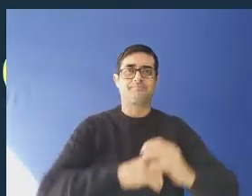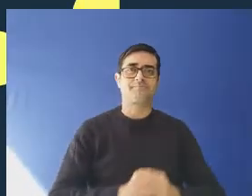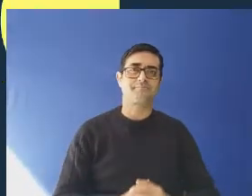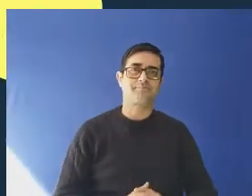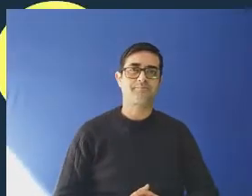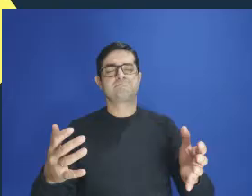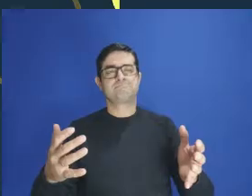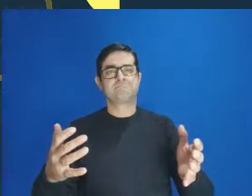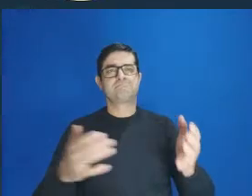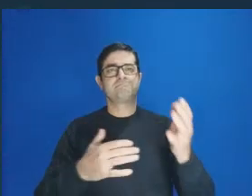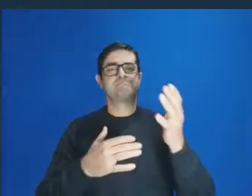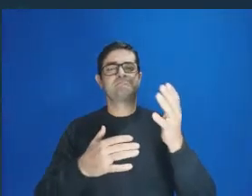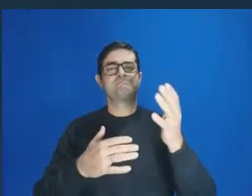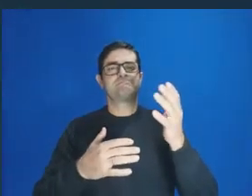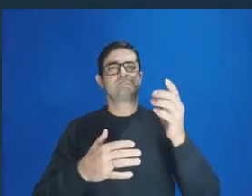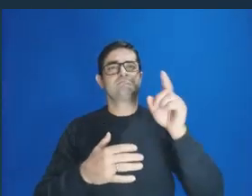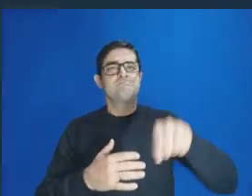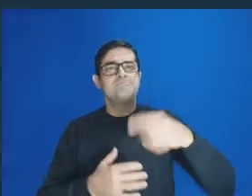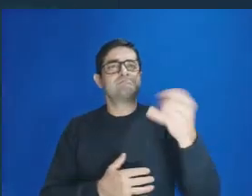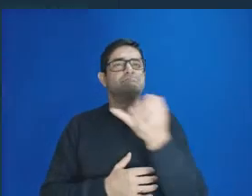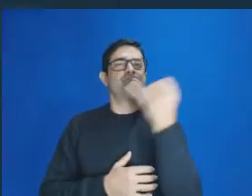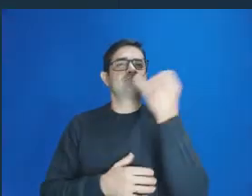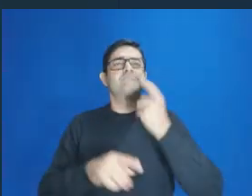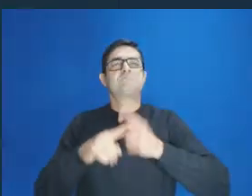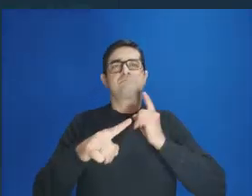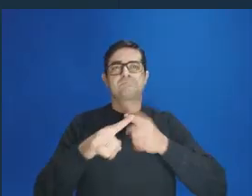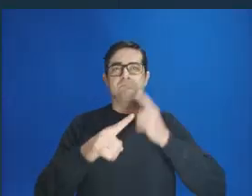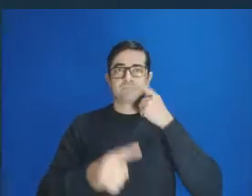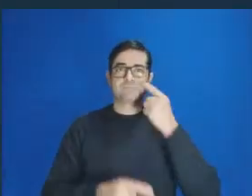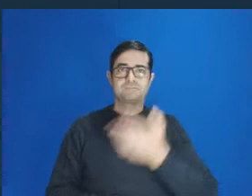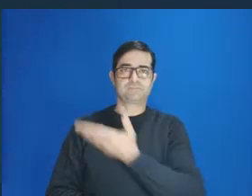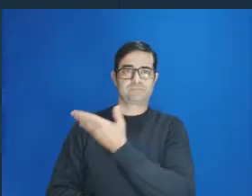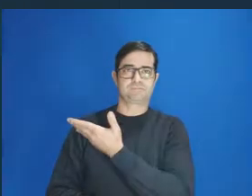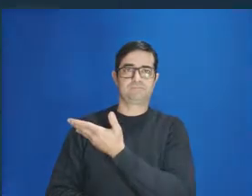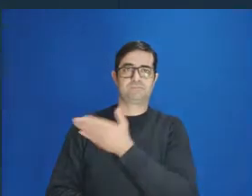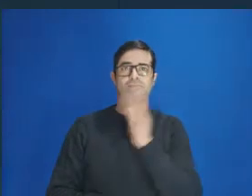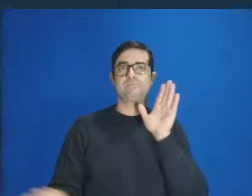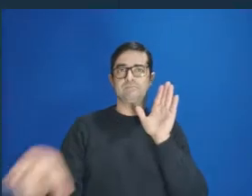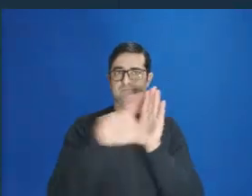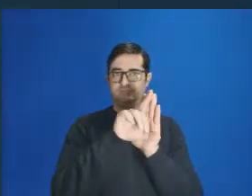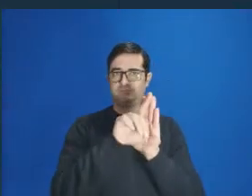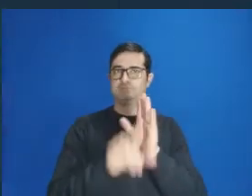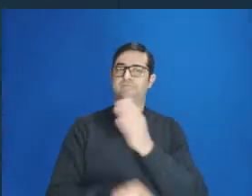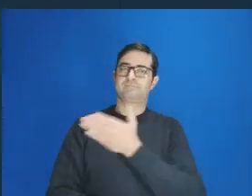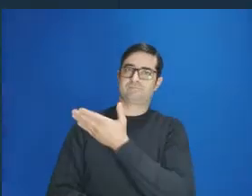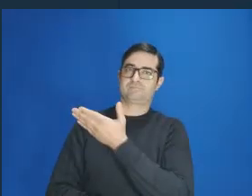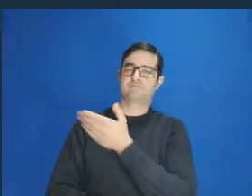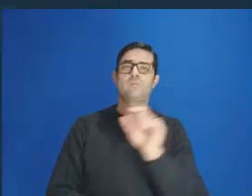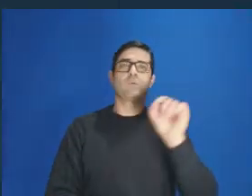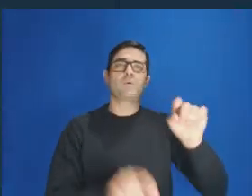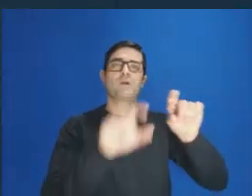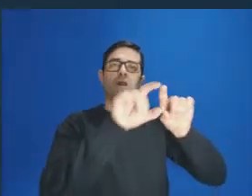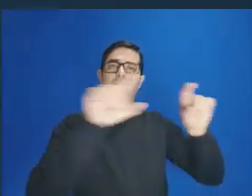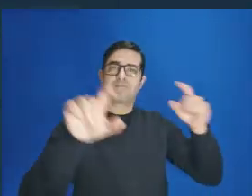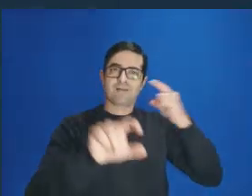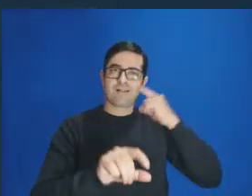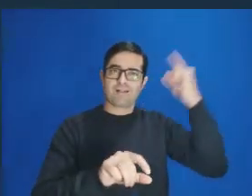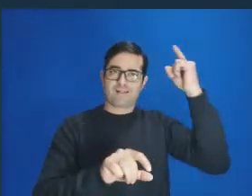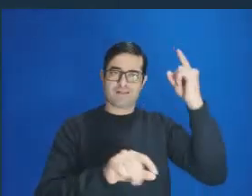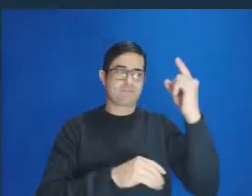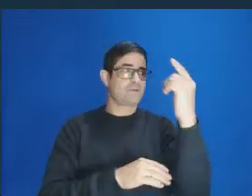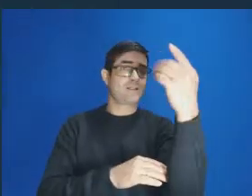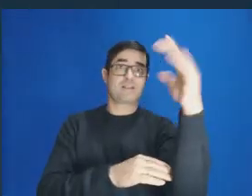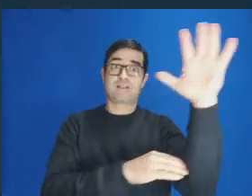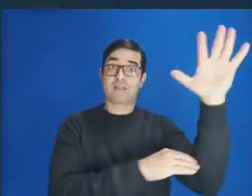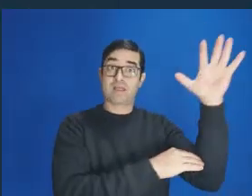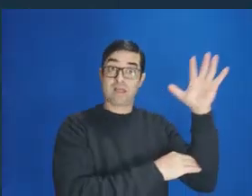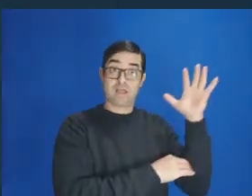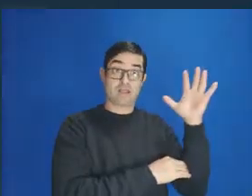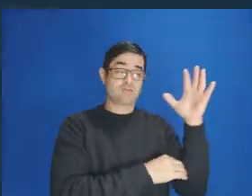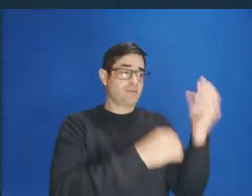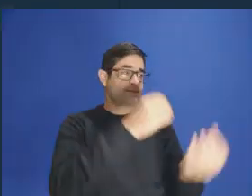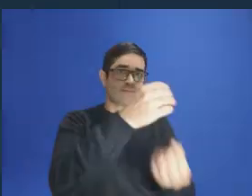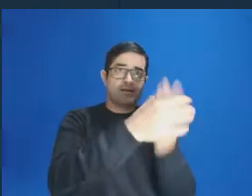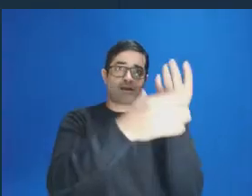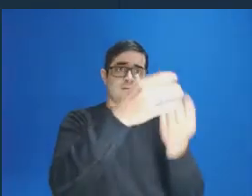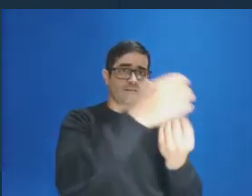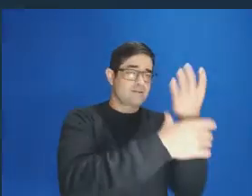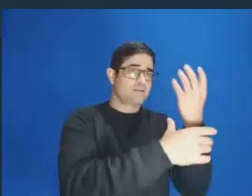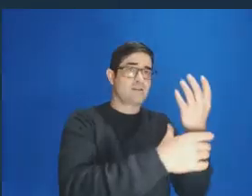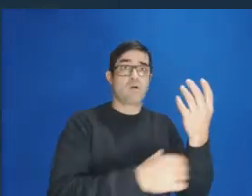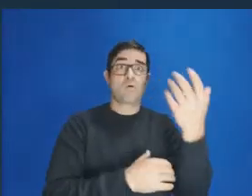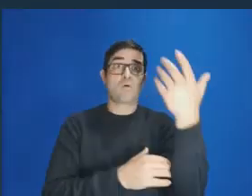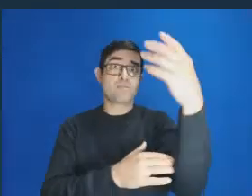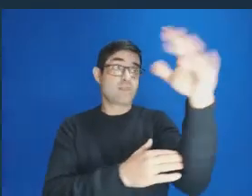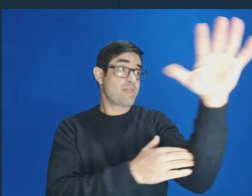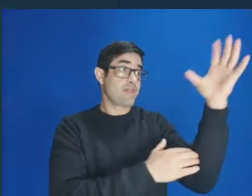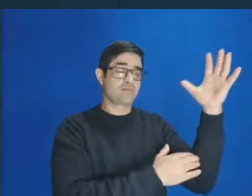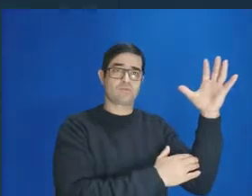tá? Bom, por que que isso é importante? Porque existe uma lei chamada de Lei da Conservação da Massa. O que que